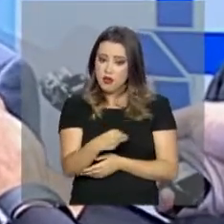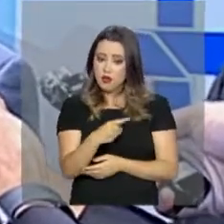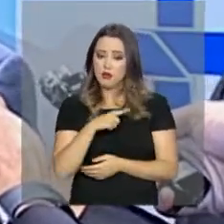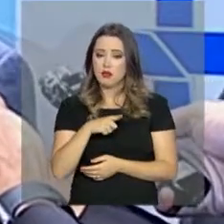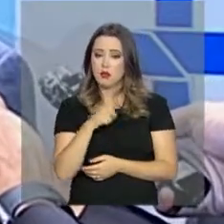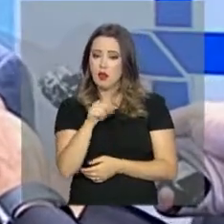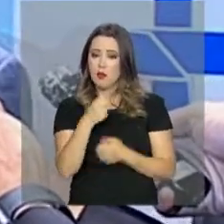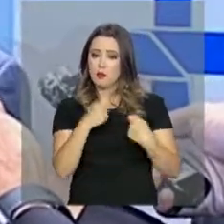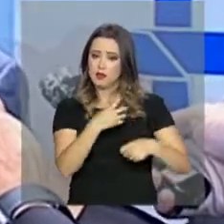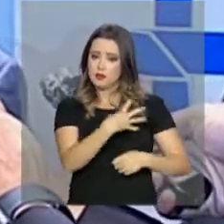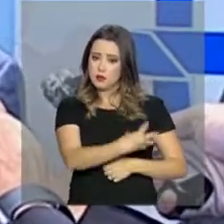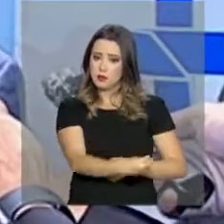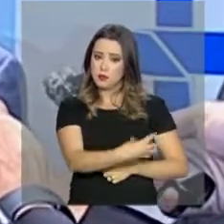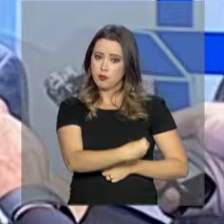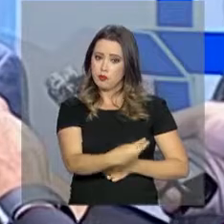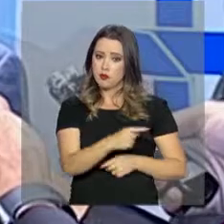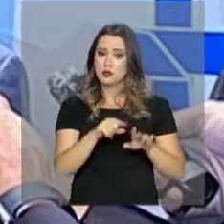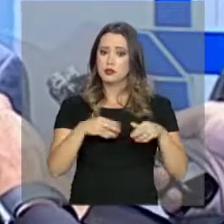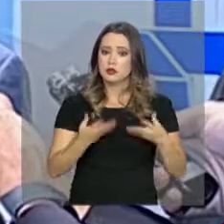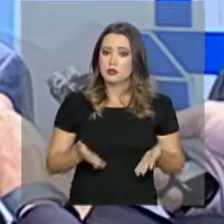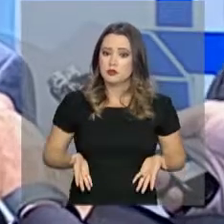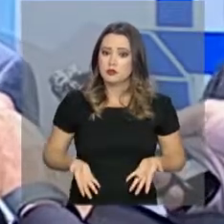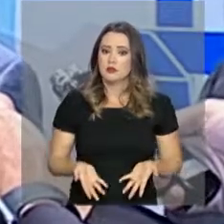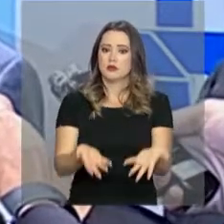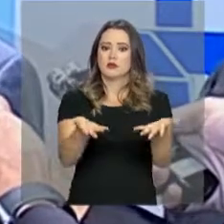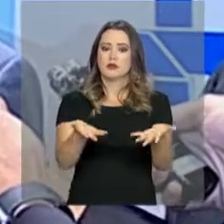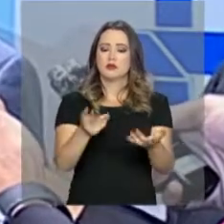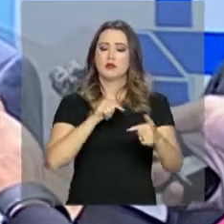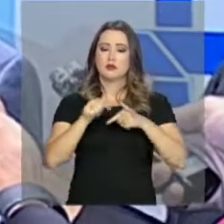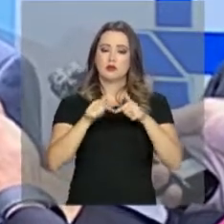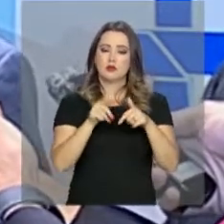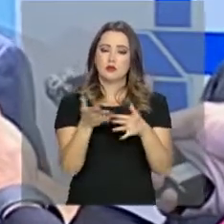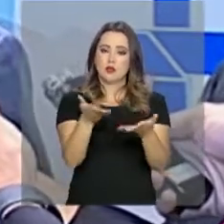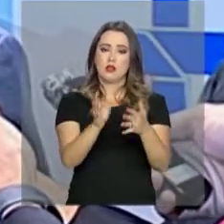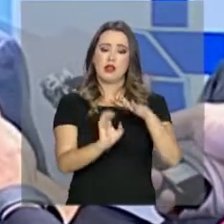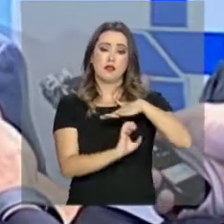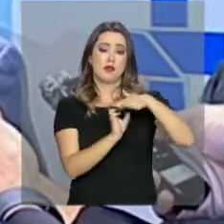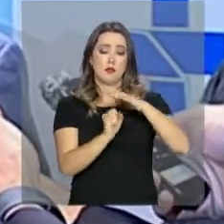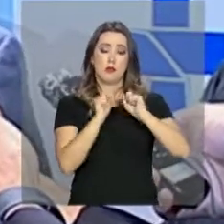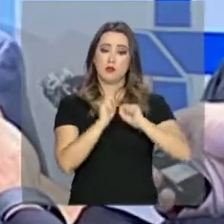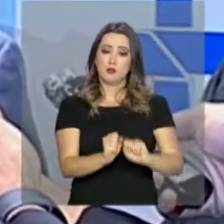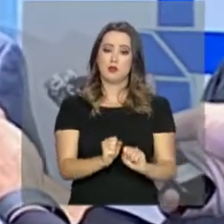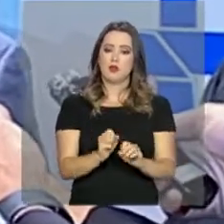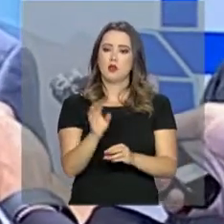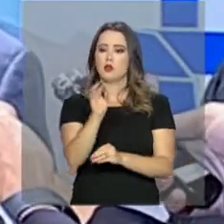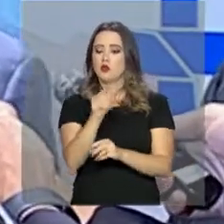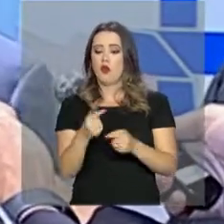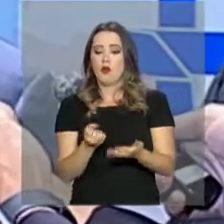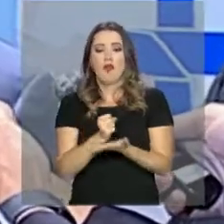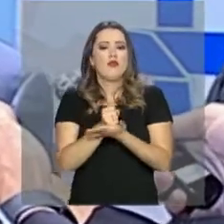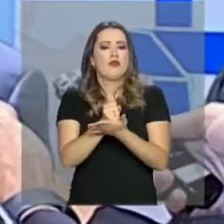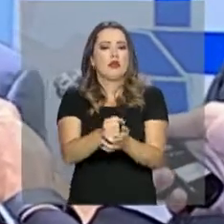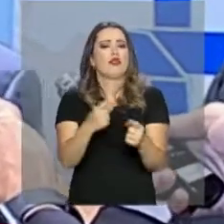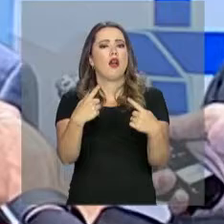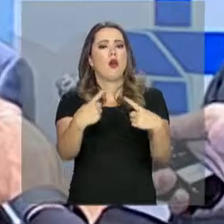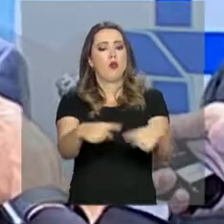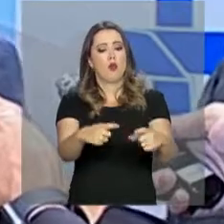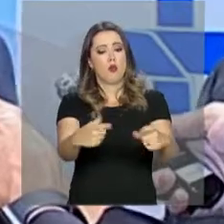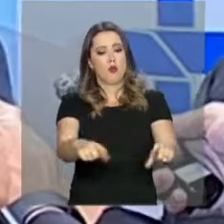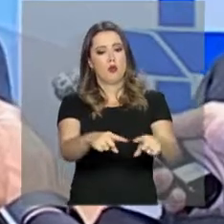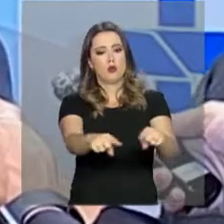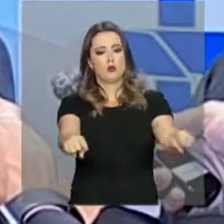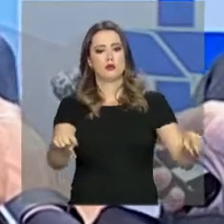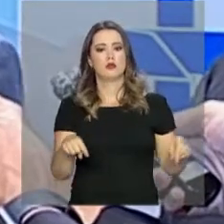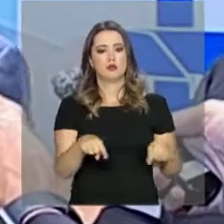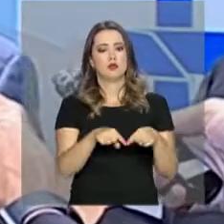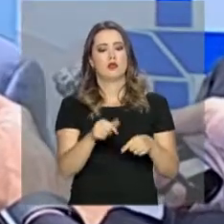amamentar nós estamos incentivando e fazendo esse trabalho para que essas empresas possam destinar um pequeno espaço para que